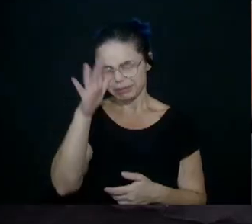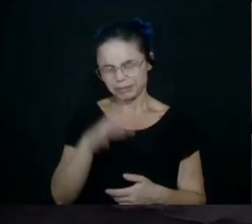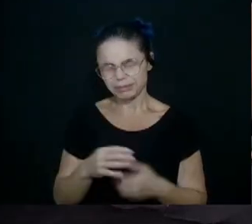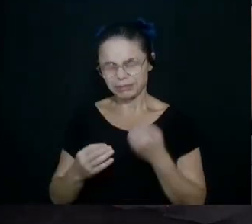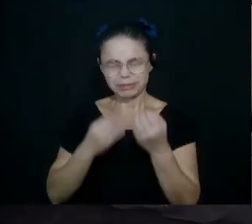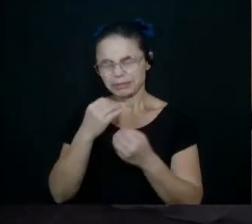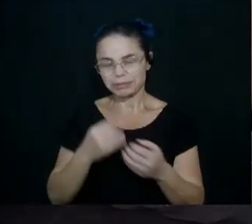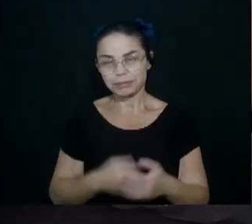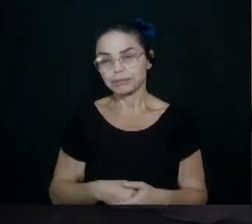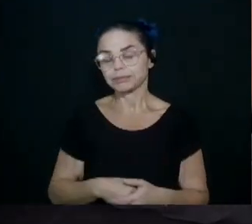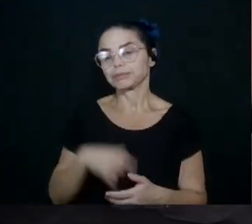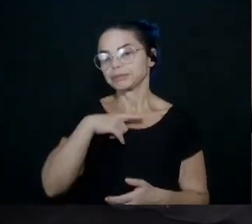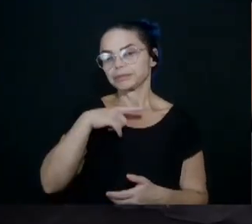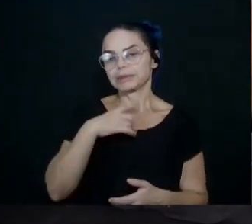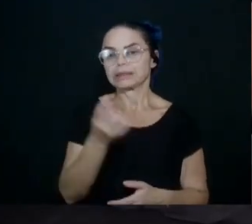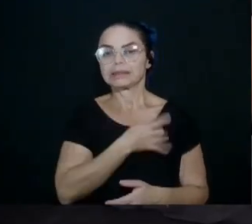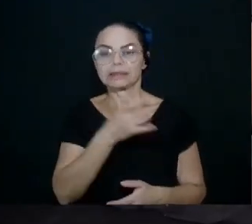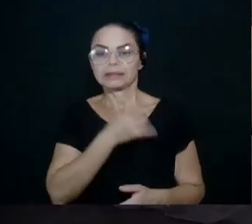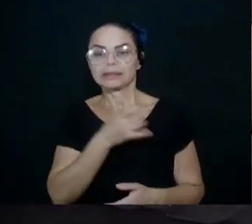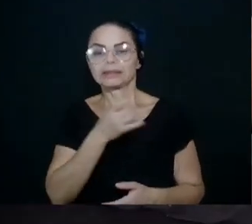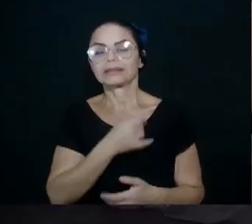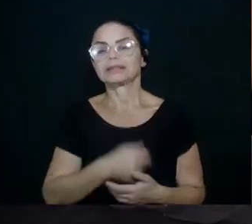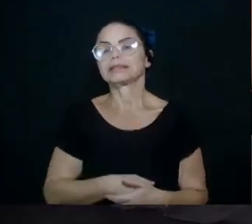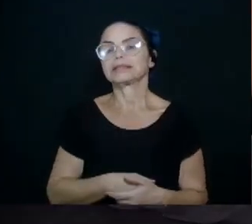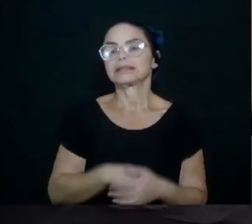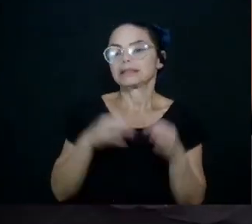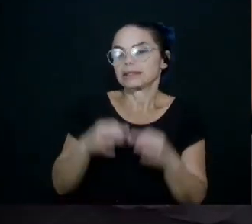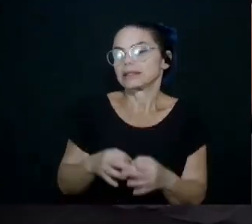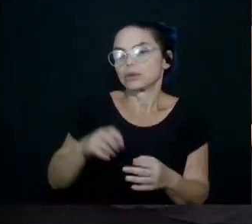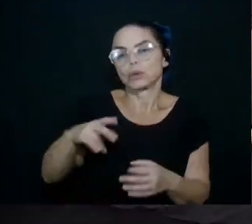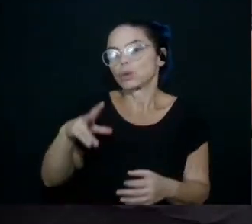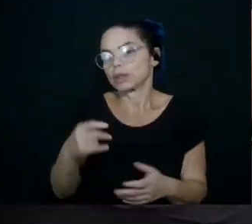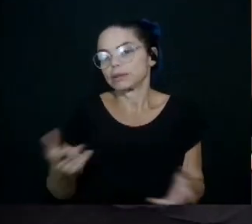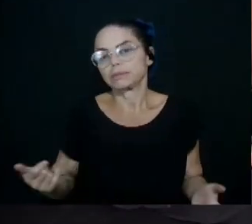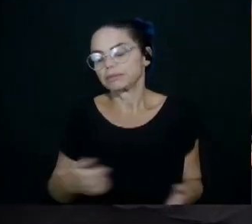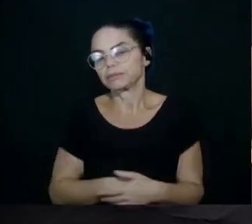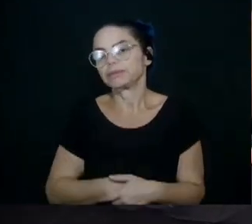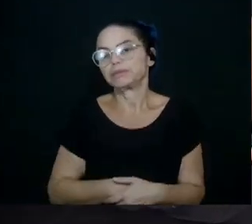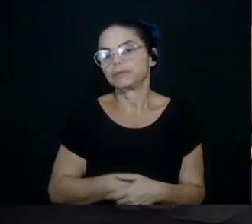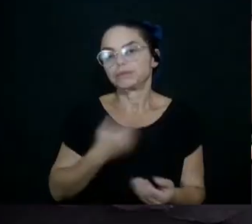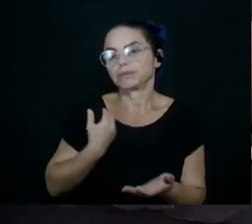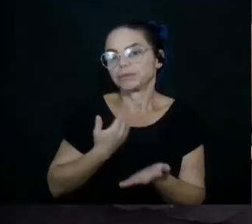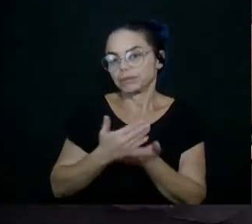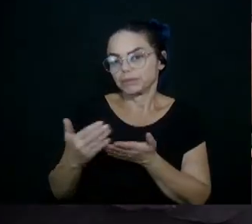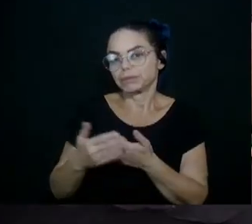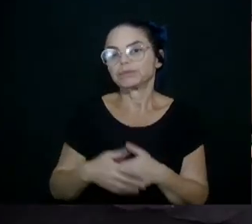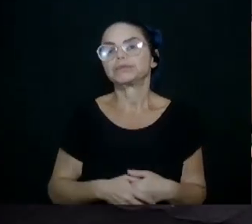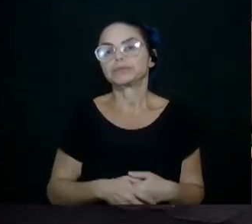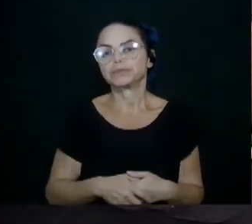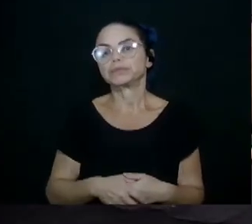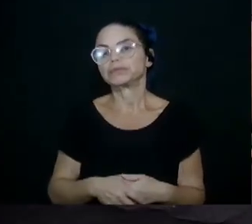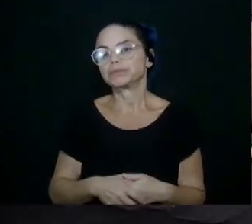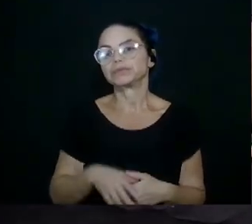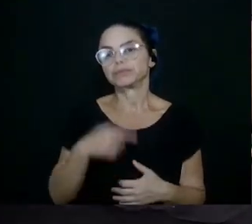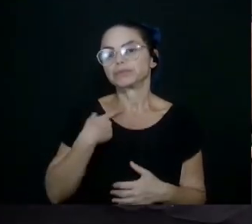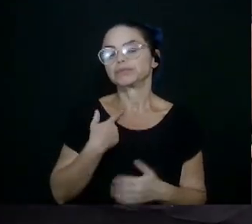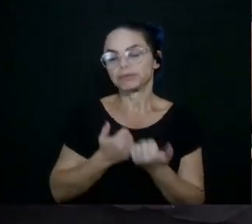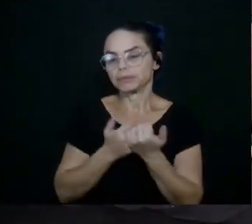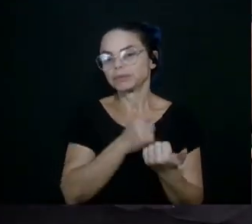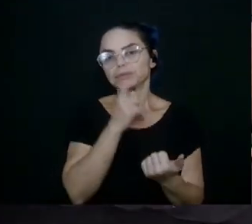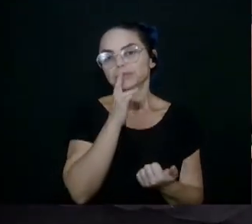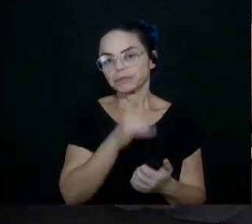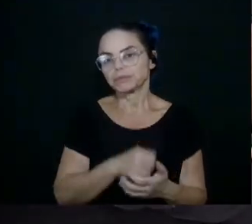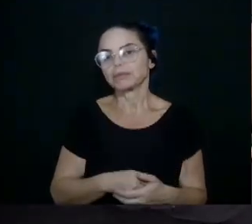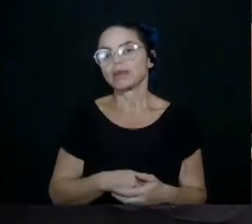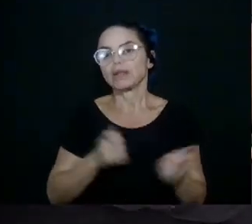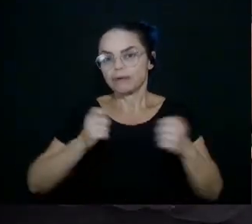tinha muito medo, será que vai dar certo, será que não? Como eu começo, tem tudo isso, né? Mas ele me deu todo o apoio, falou que poderia